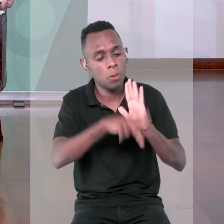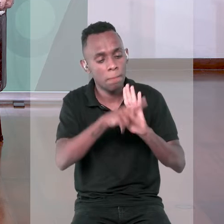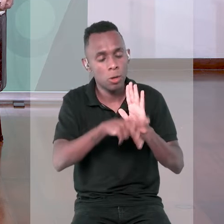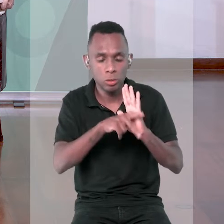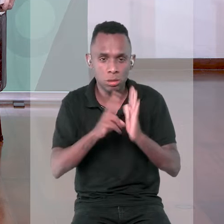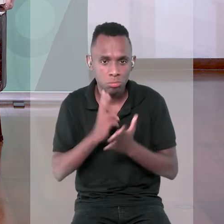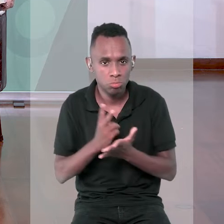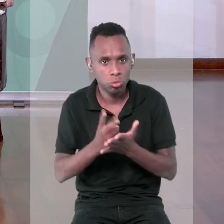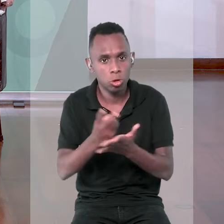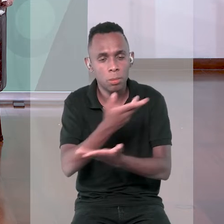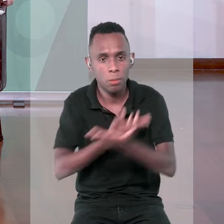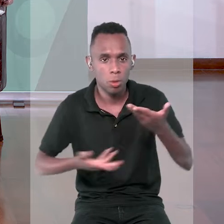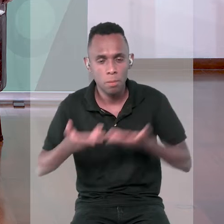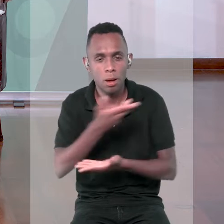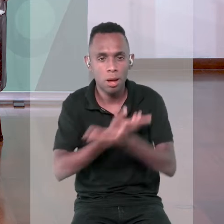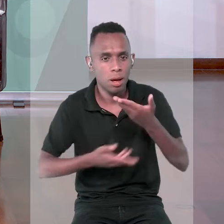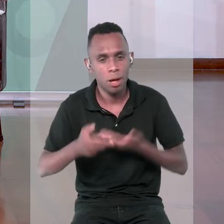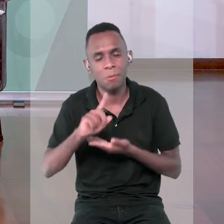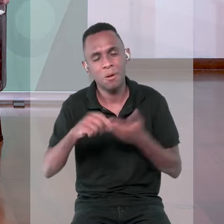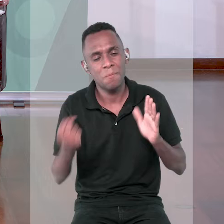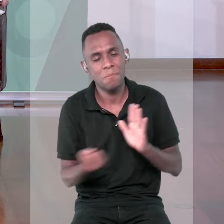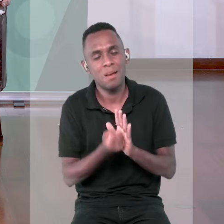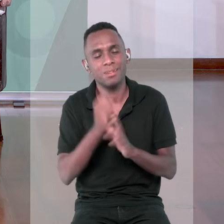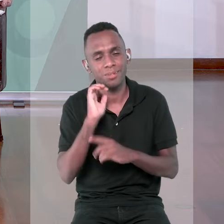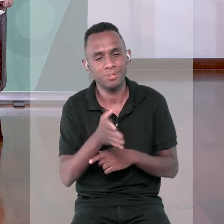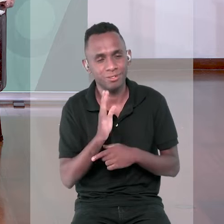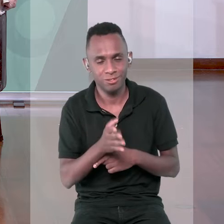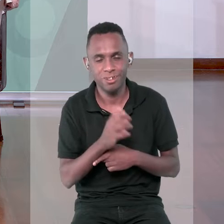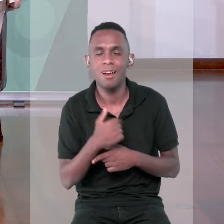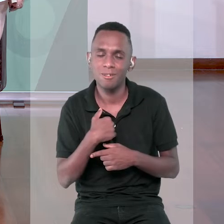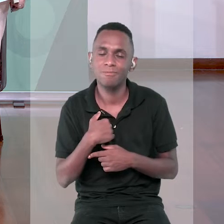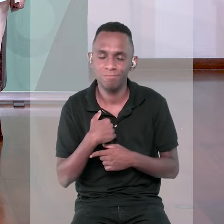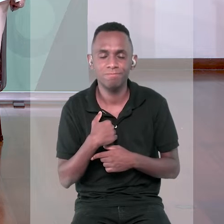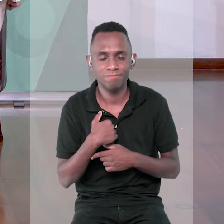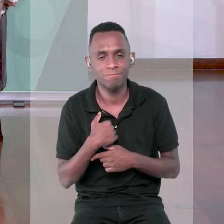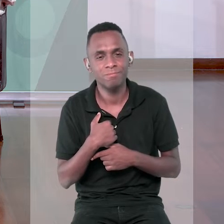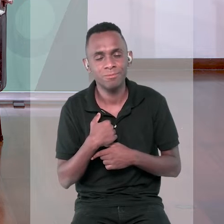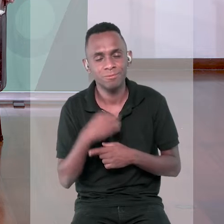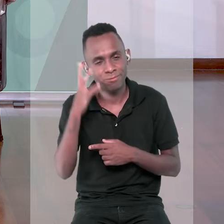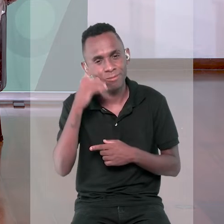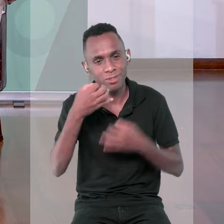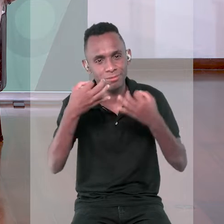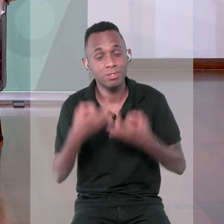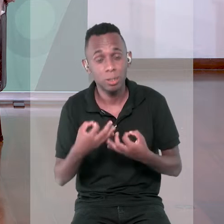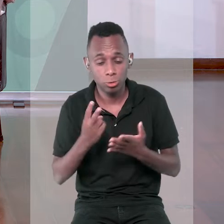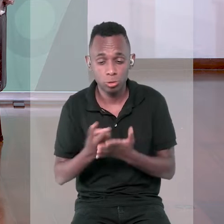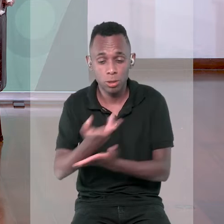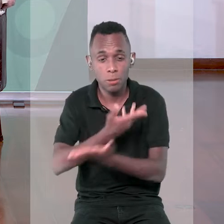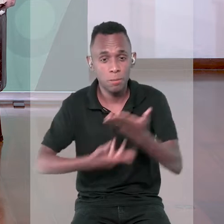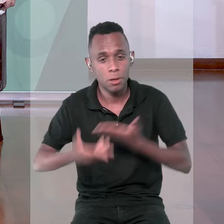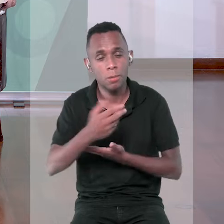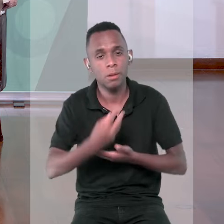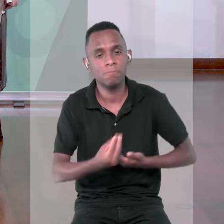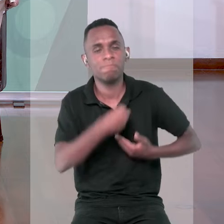Sempre um Papo usando um clichêzaço, mas que eu acho mais justo. O projeto Sempre um Papo